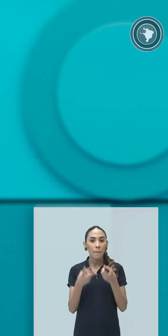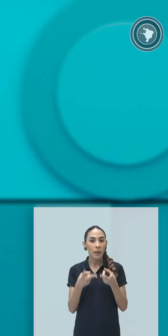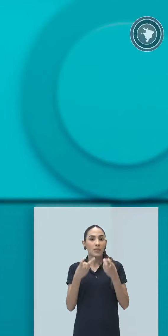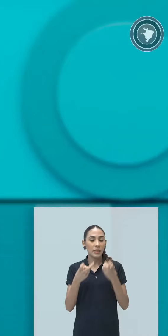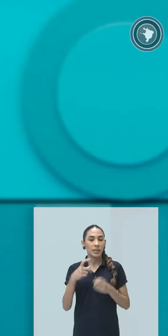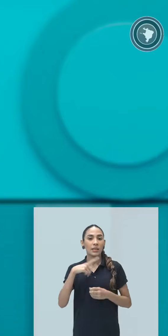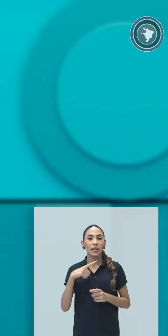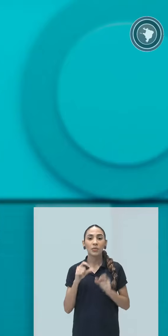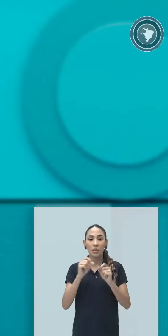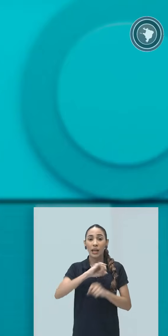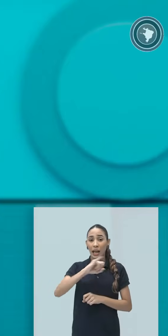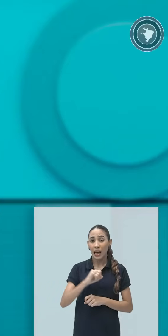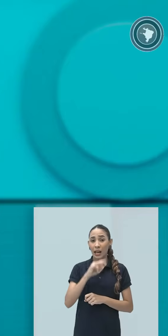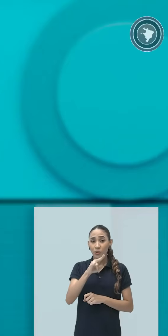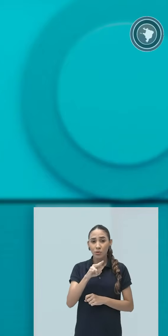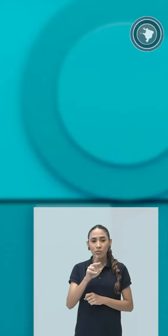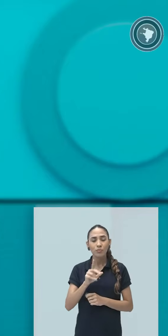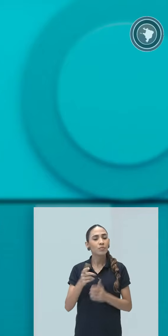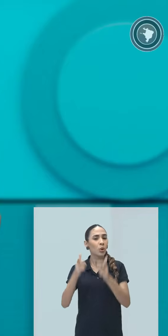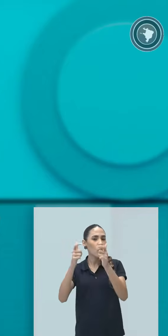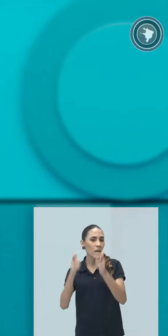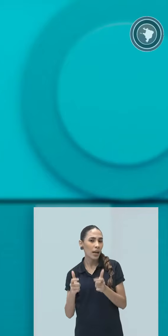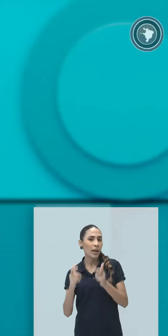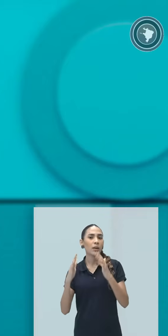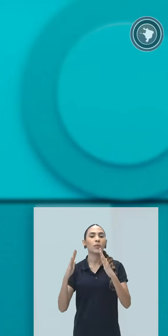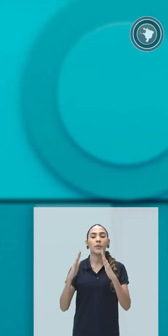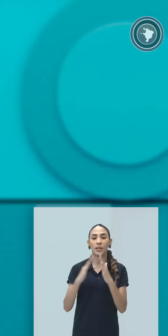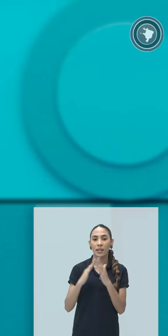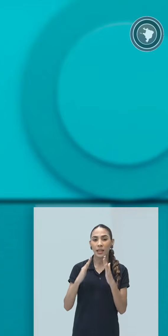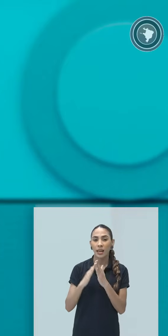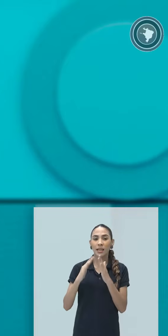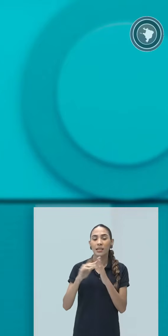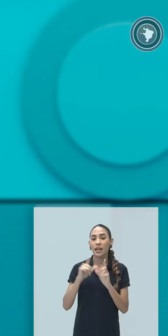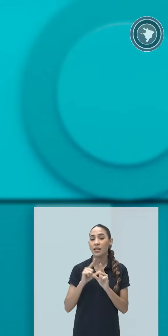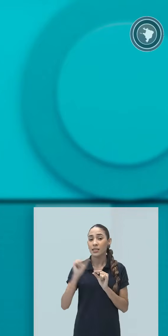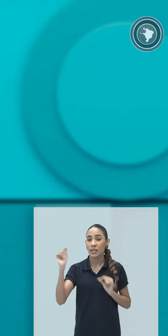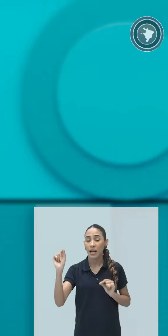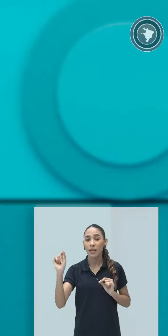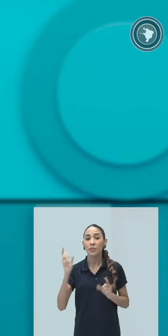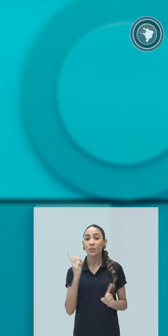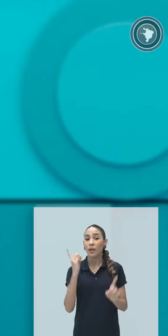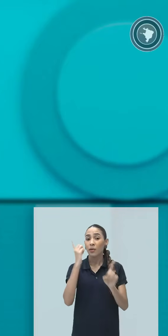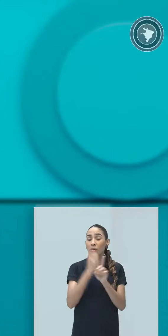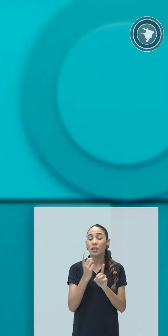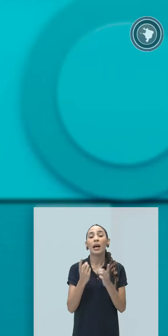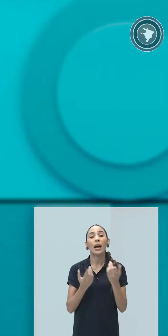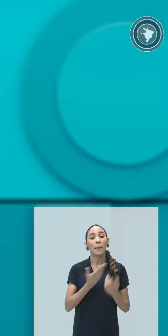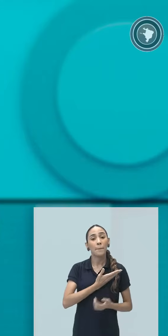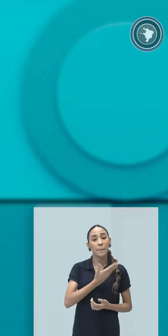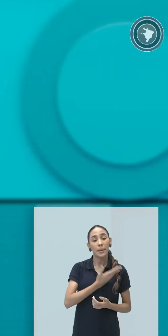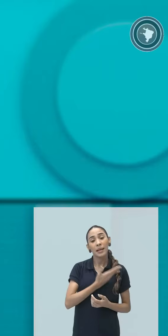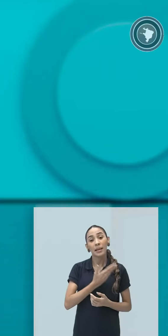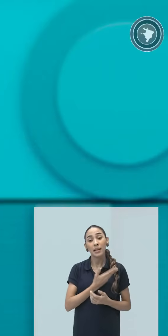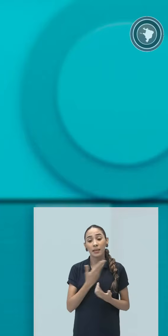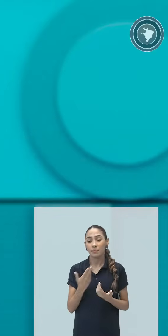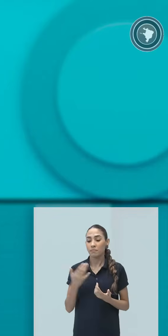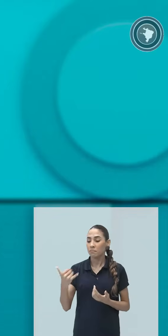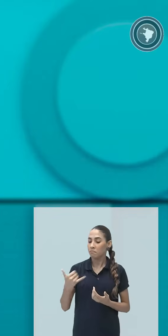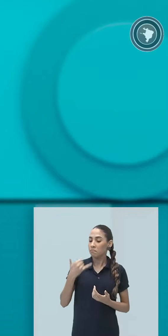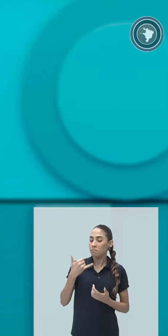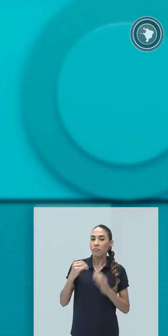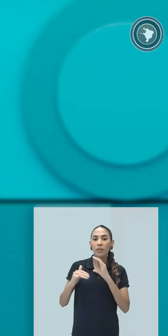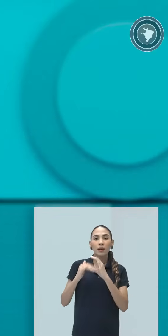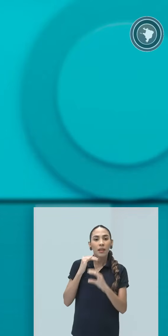você percebeu a Ju lá no seu ambiente, na sua casa, saindo para encontrar com a amiga, e ela de repente recebe